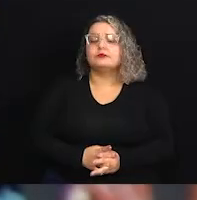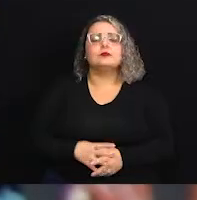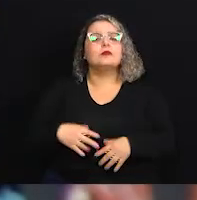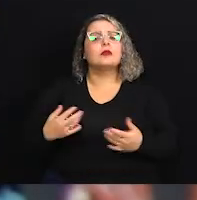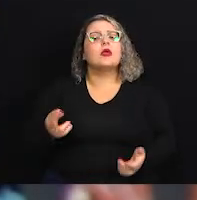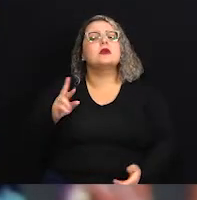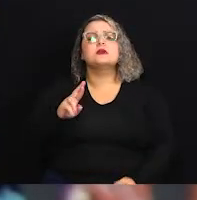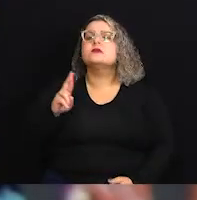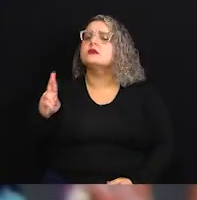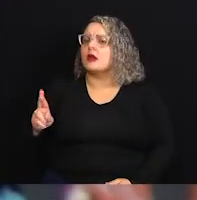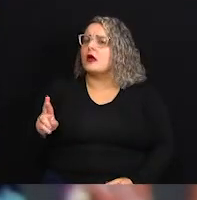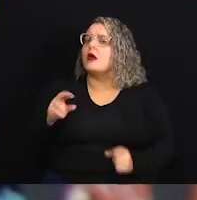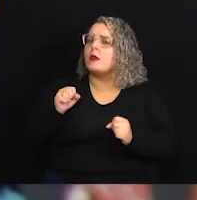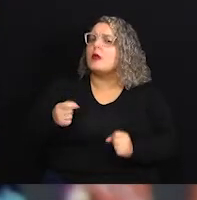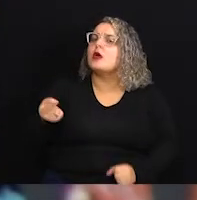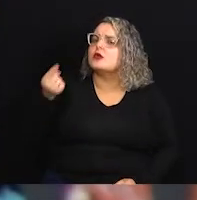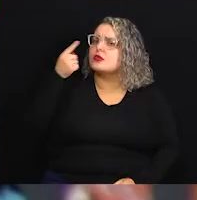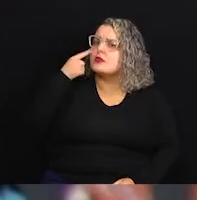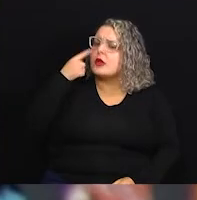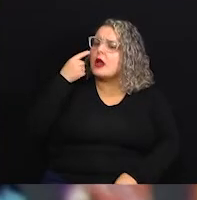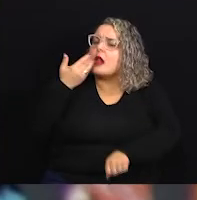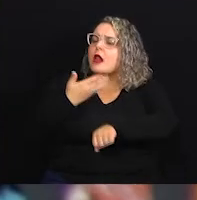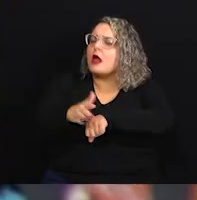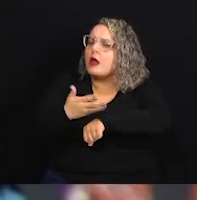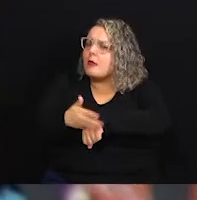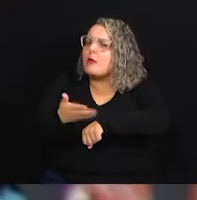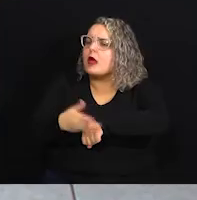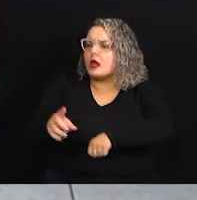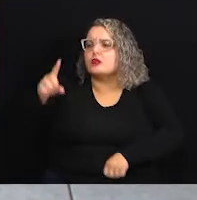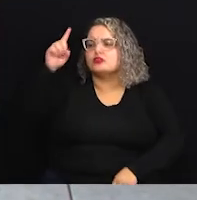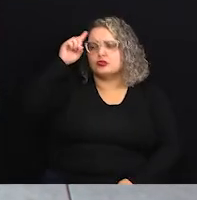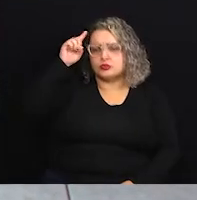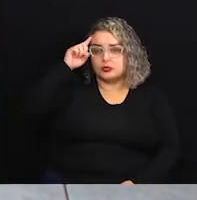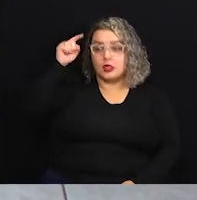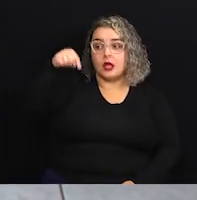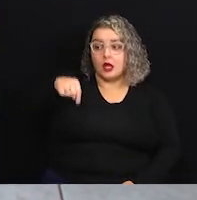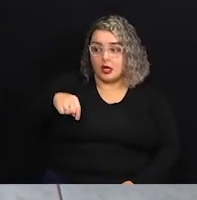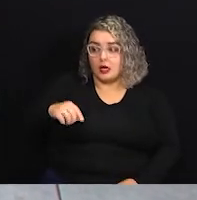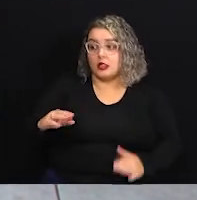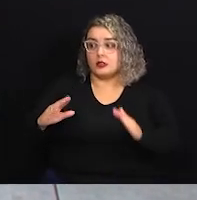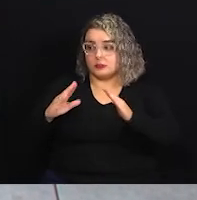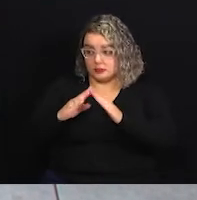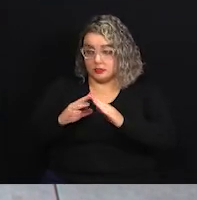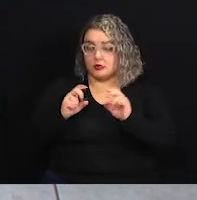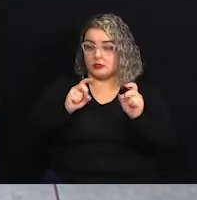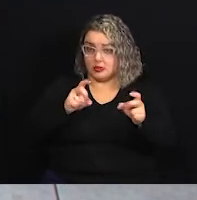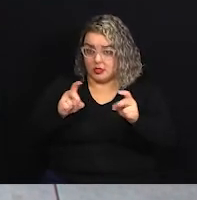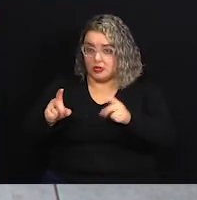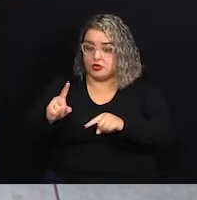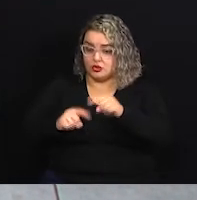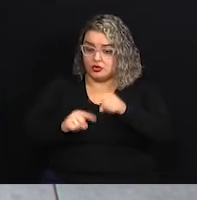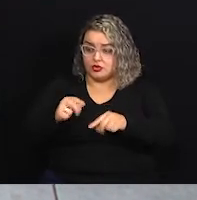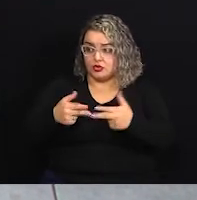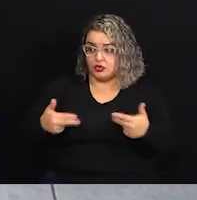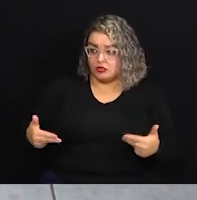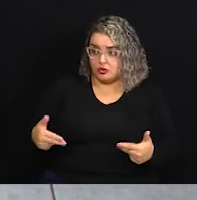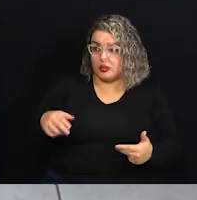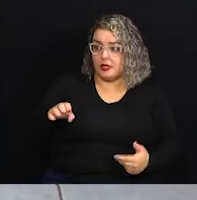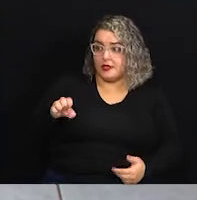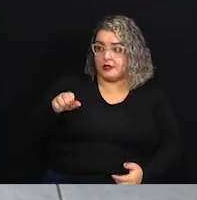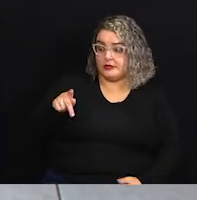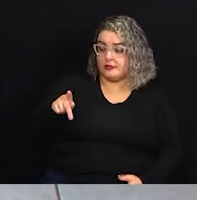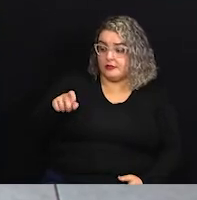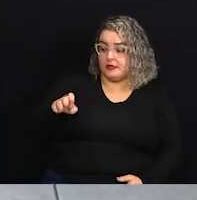Esses R's podem ser conferidos na prática no nosso dia a dia. Aqui nesta casa de venda de produtos e especiarias a